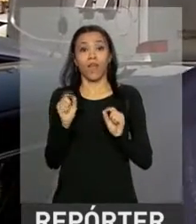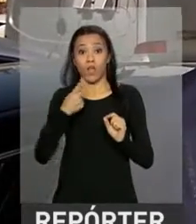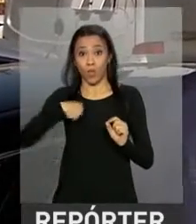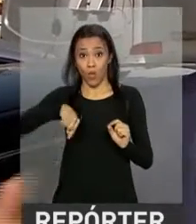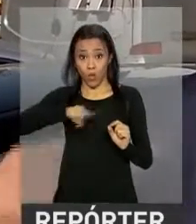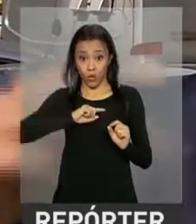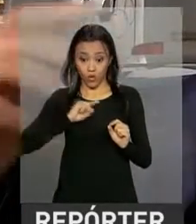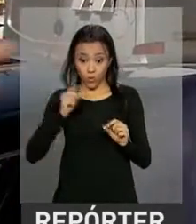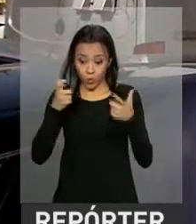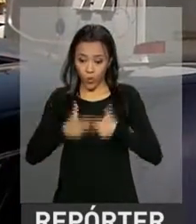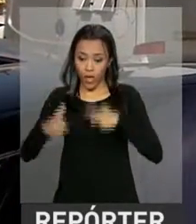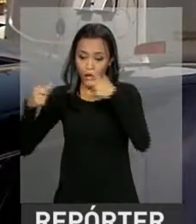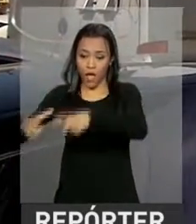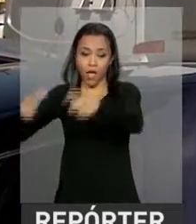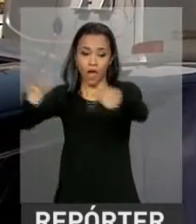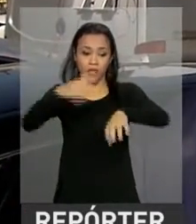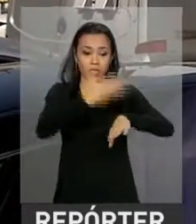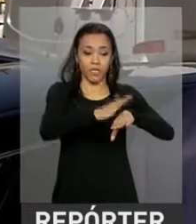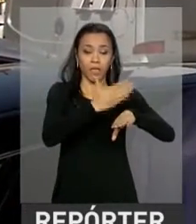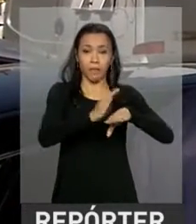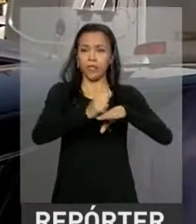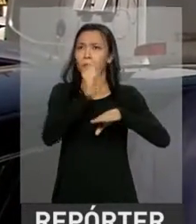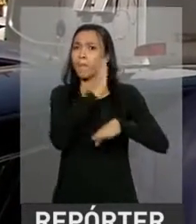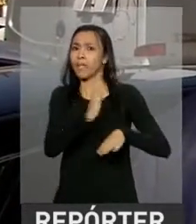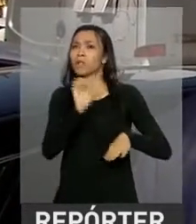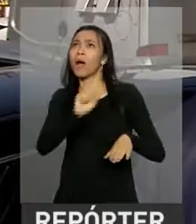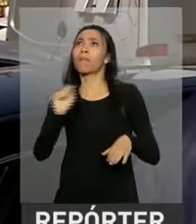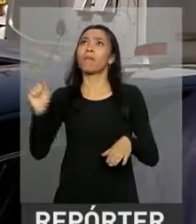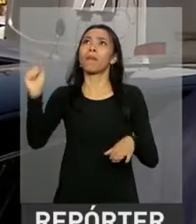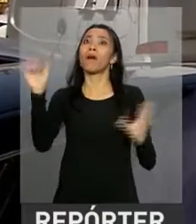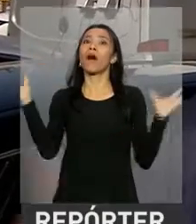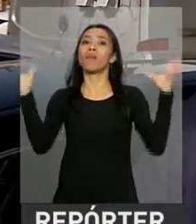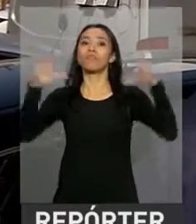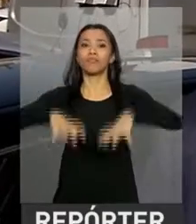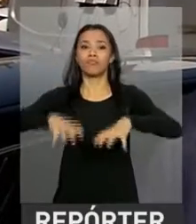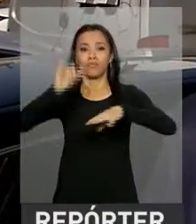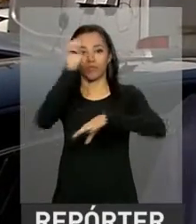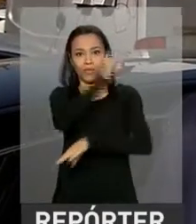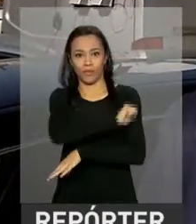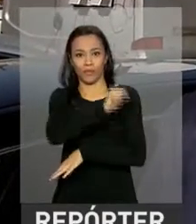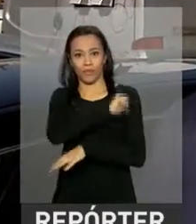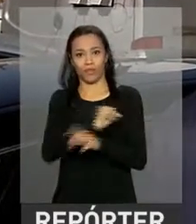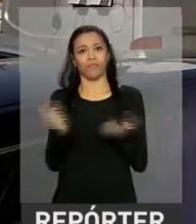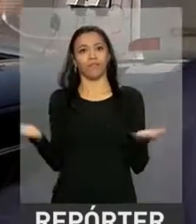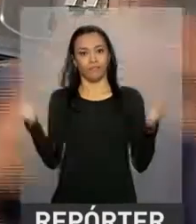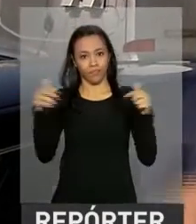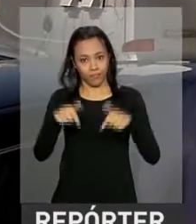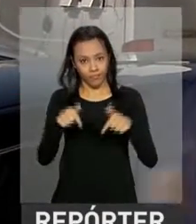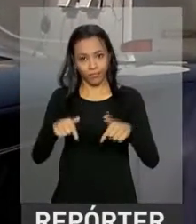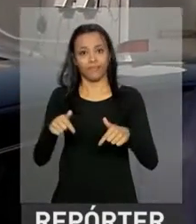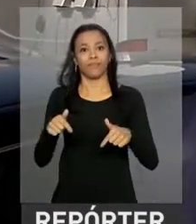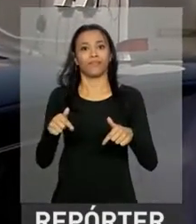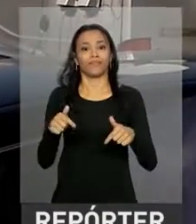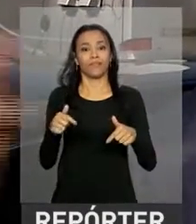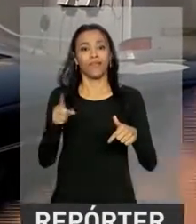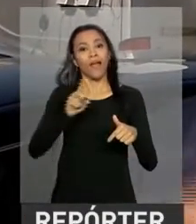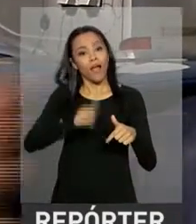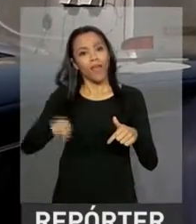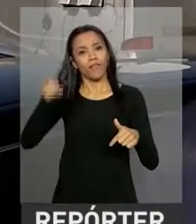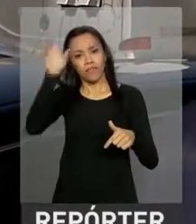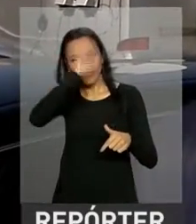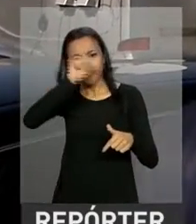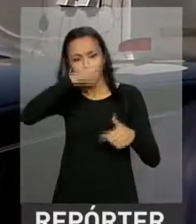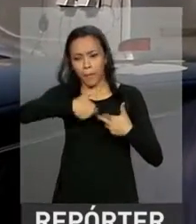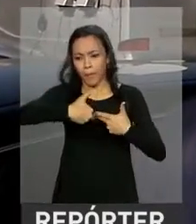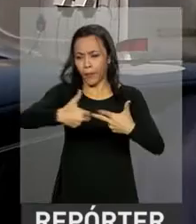rede de treinamento em todo o Brasil, que abarca a base e também os atletas de alto rendimento, alimentará esse centro